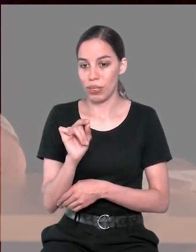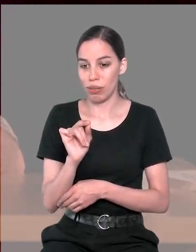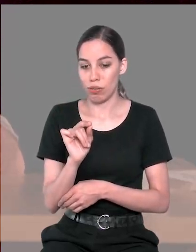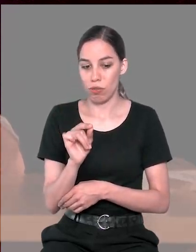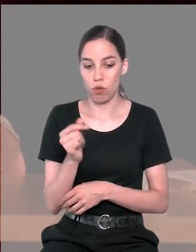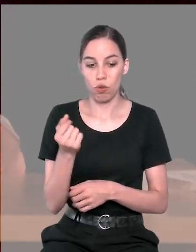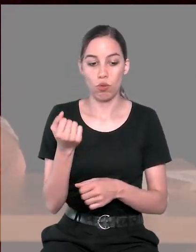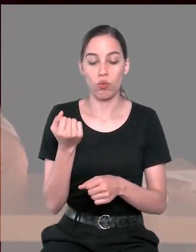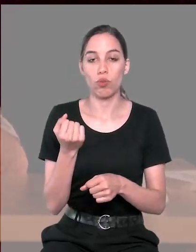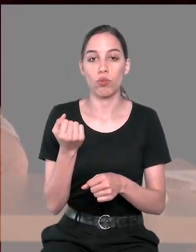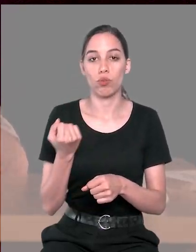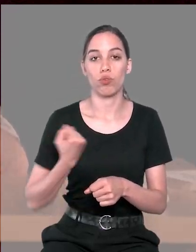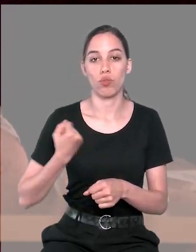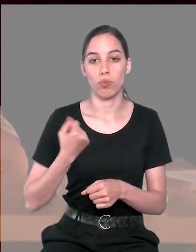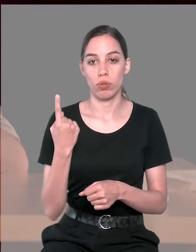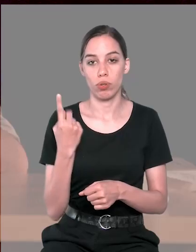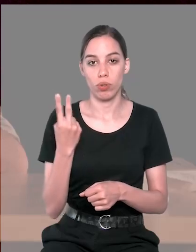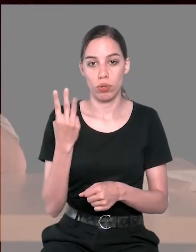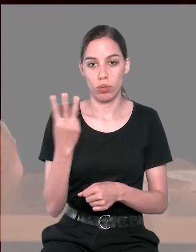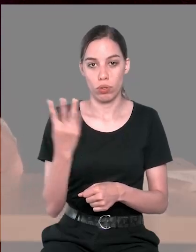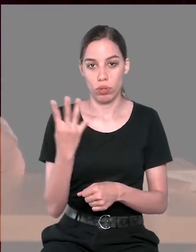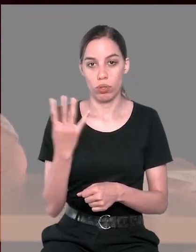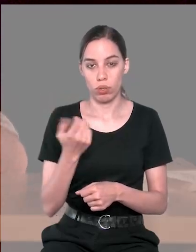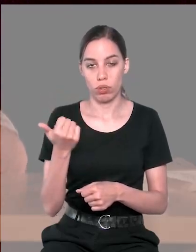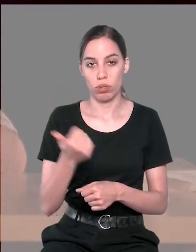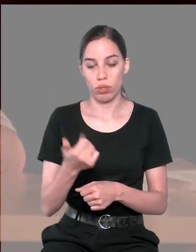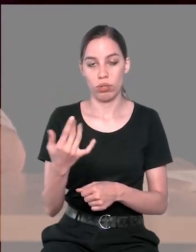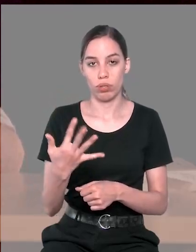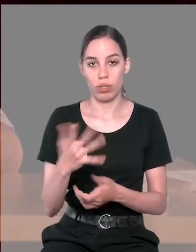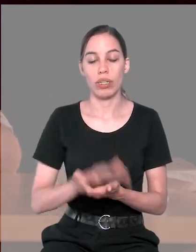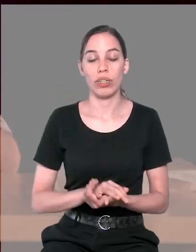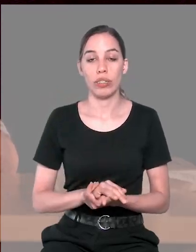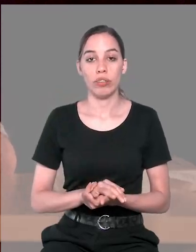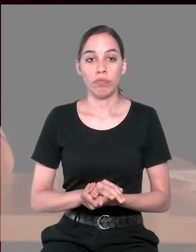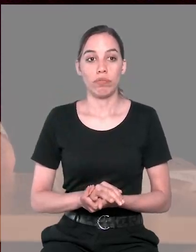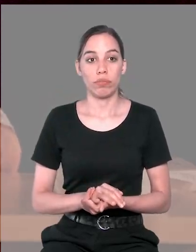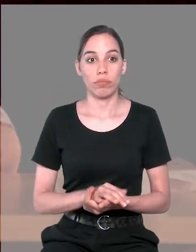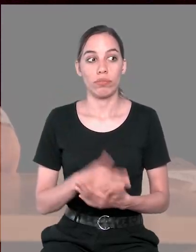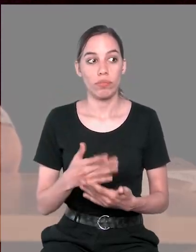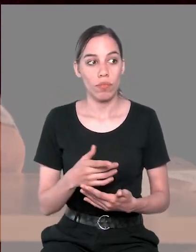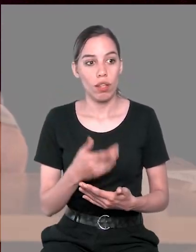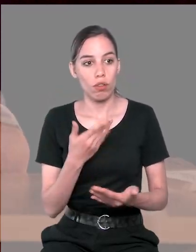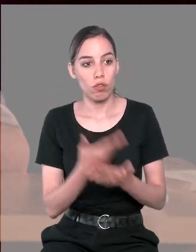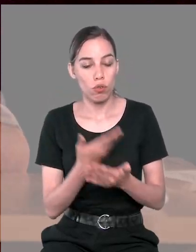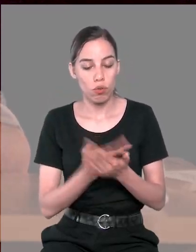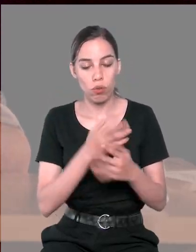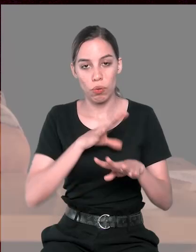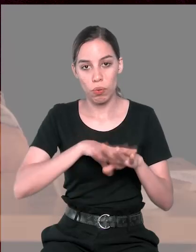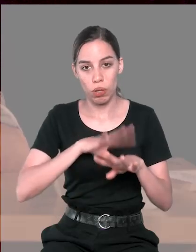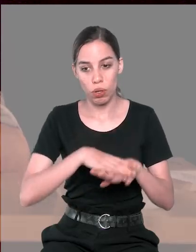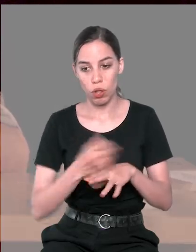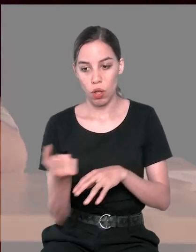Os números qualitativos. Ele amava isso, porque ele era amigo do Poincaré, né? E o Poincaré tinha toda a teoria de uma